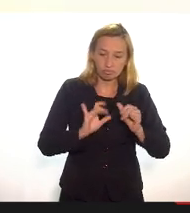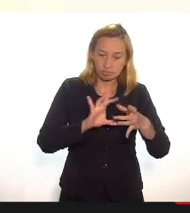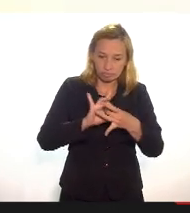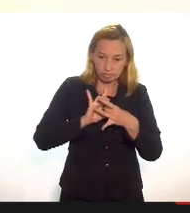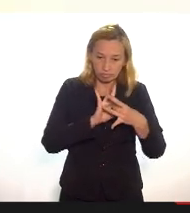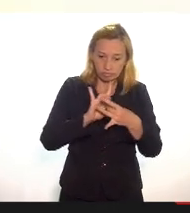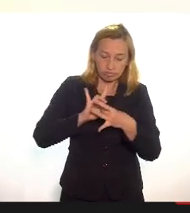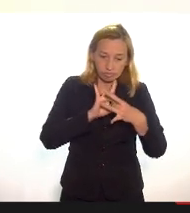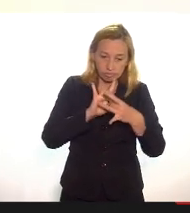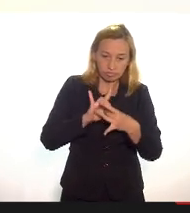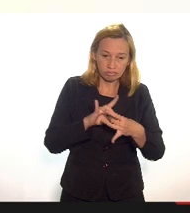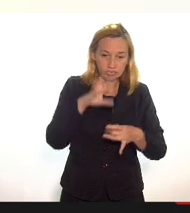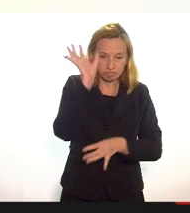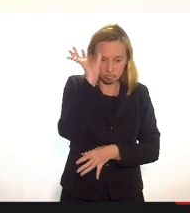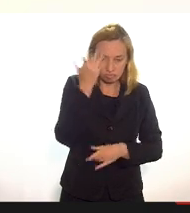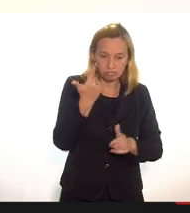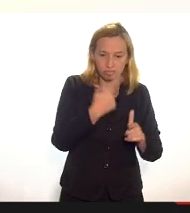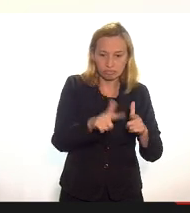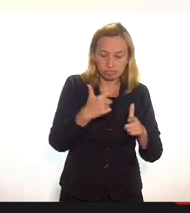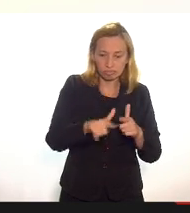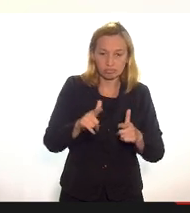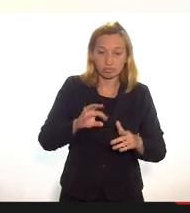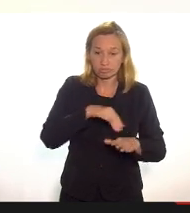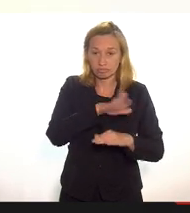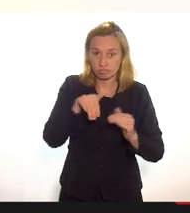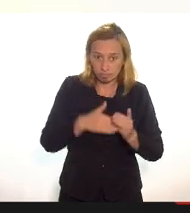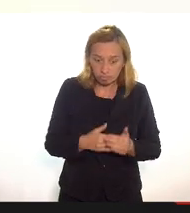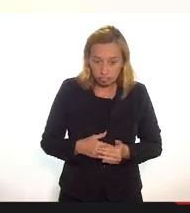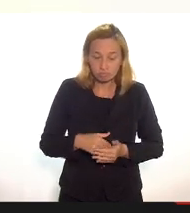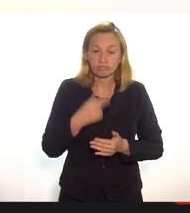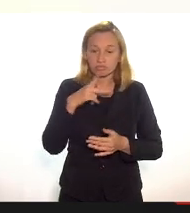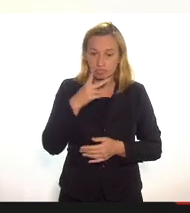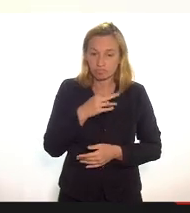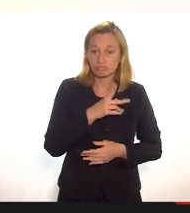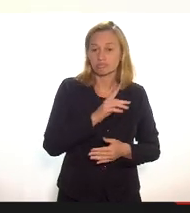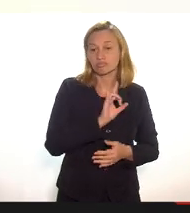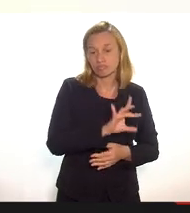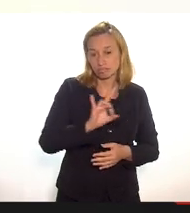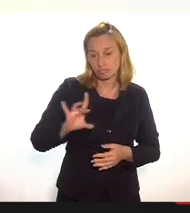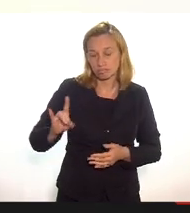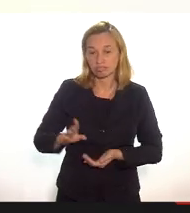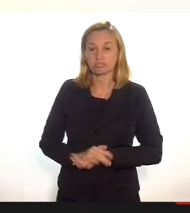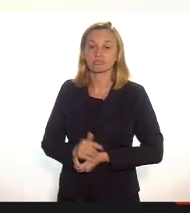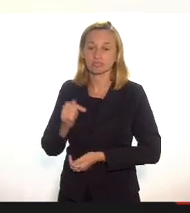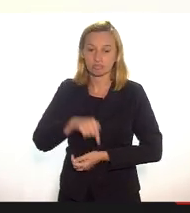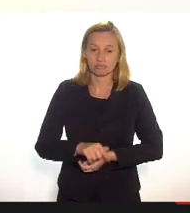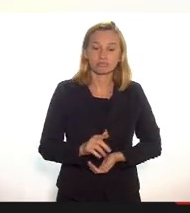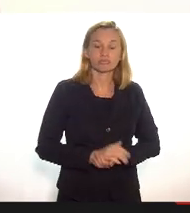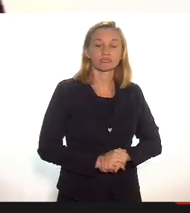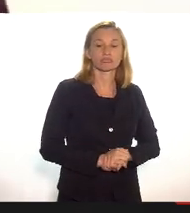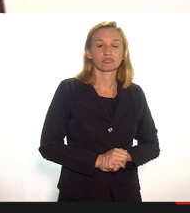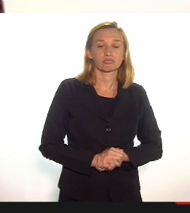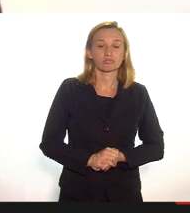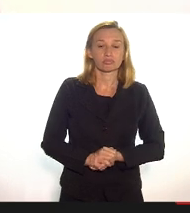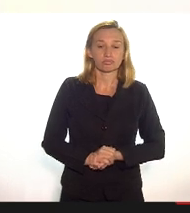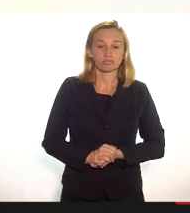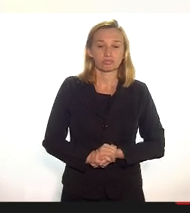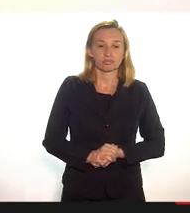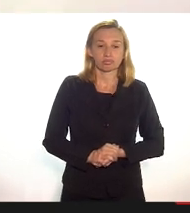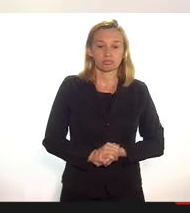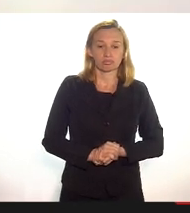União para que resolva esses problemas todos, né, que foram mencionados por várias pessoas já aqui nas suas falas,